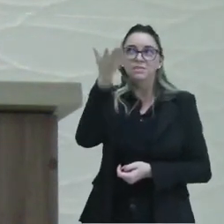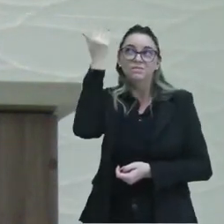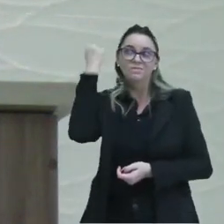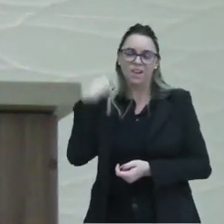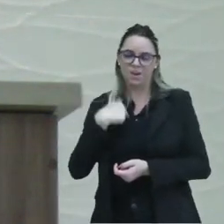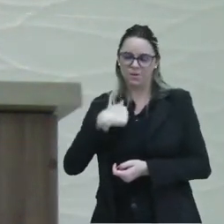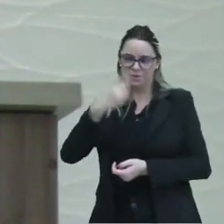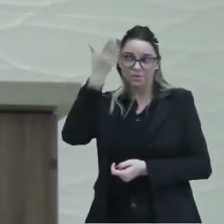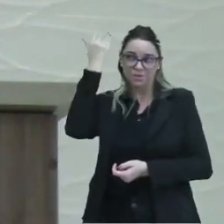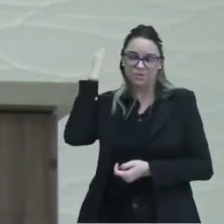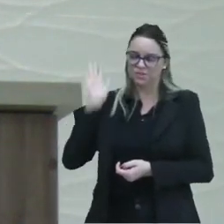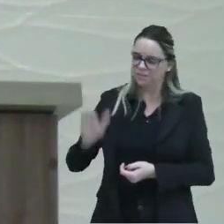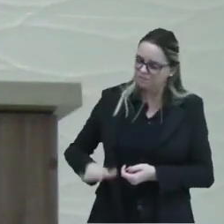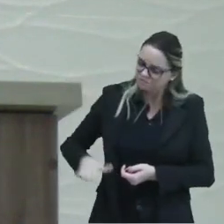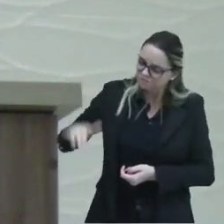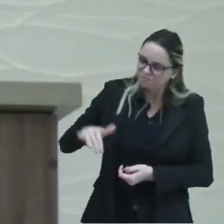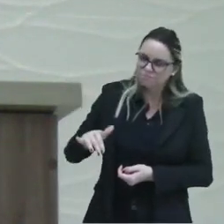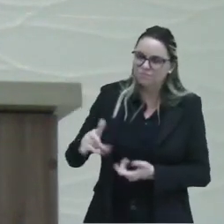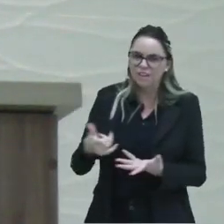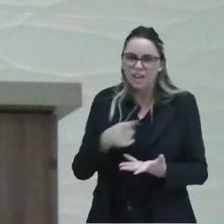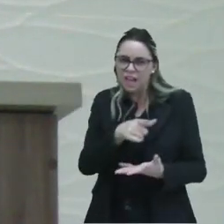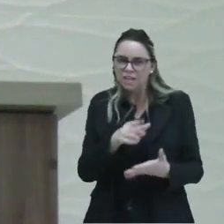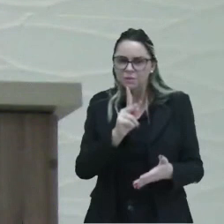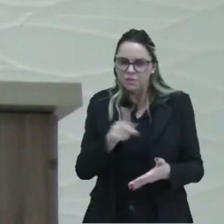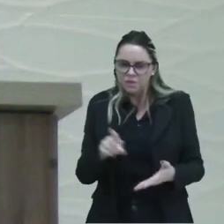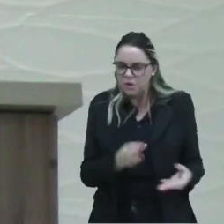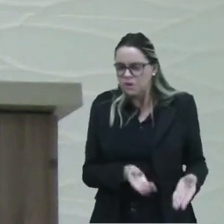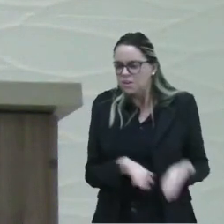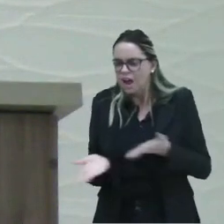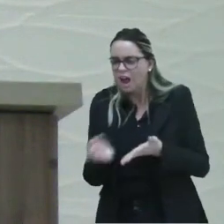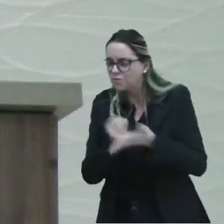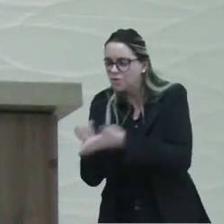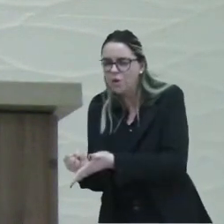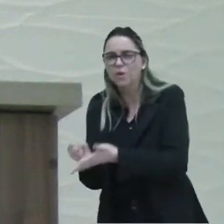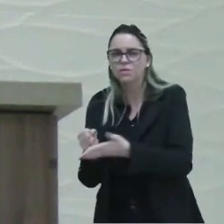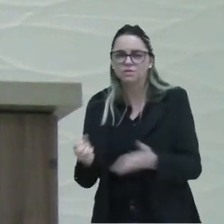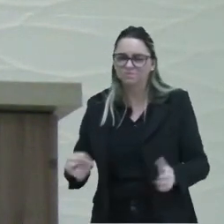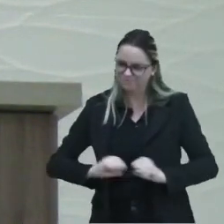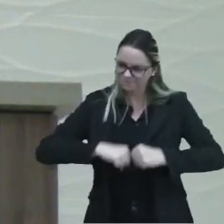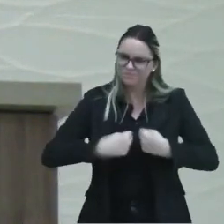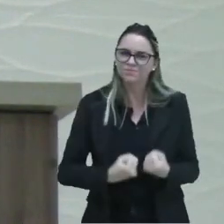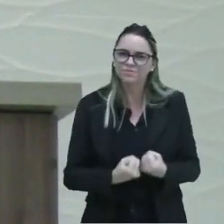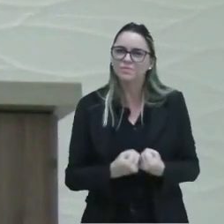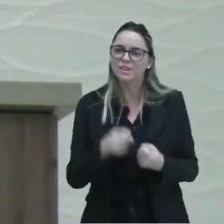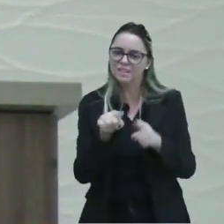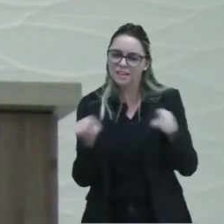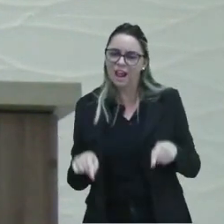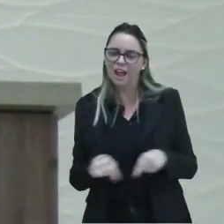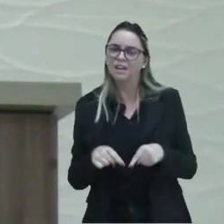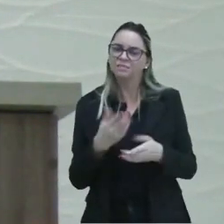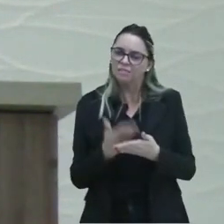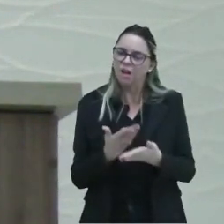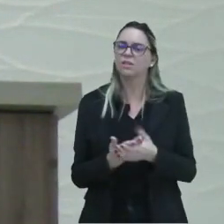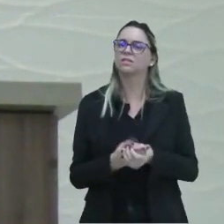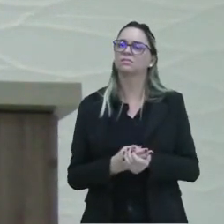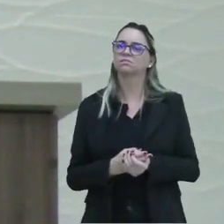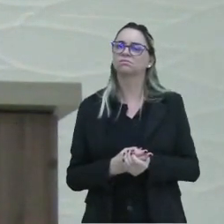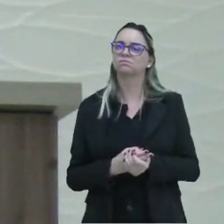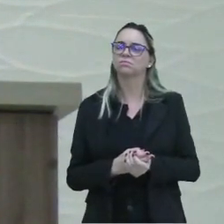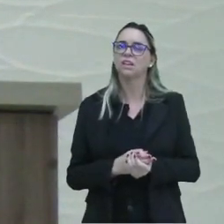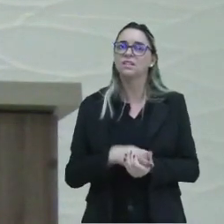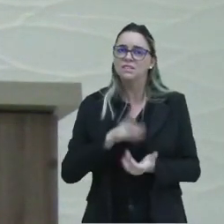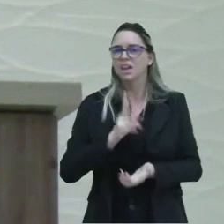quanto cada um se dedicaram a estudar, a se capacitar para hoje estar numa sala de aula, por diversas vezes, perdendo